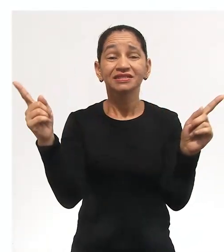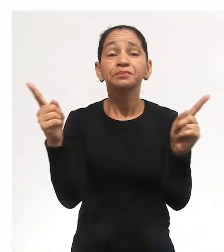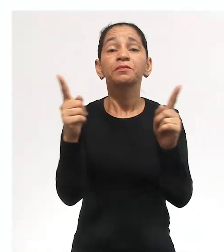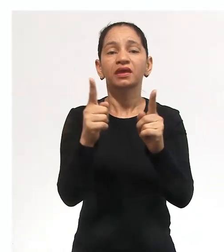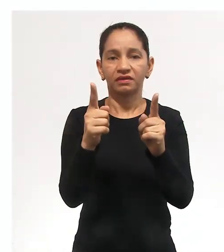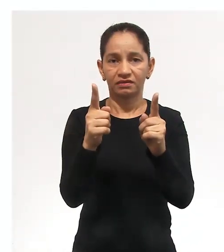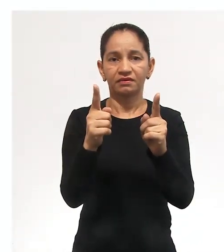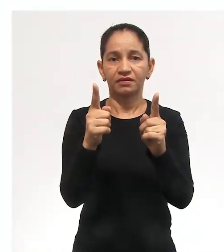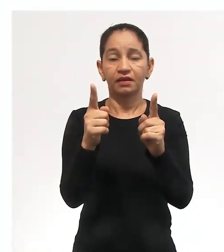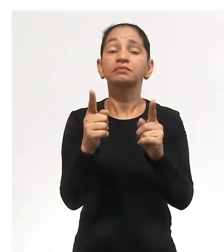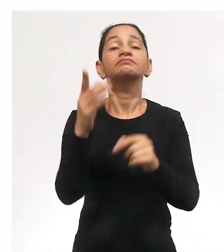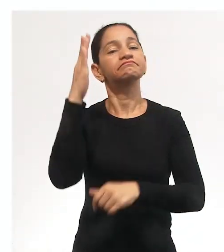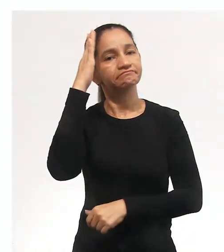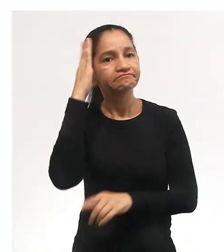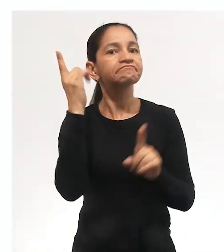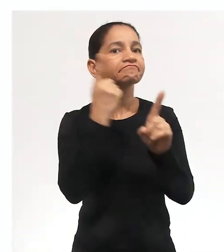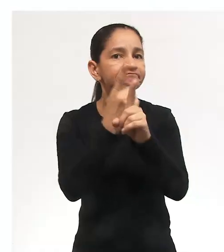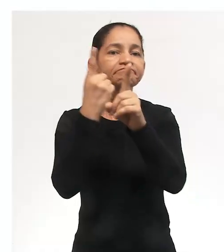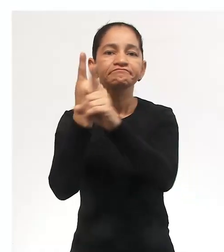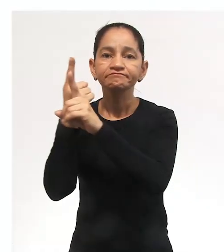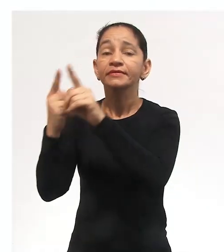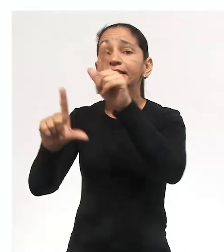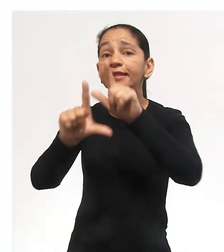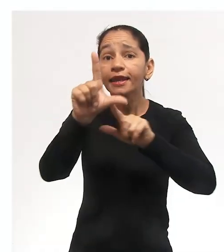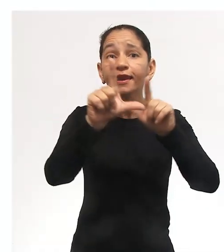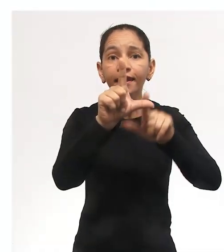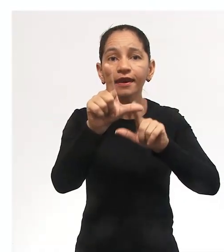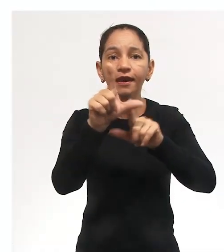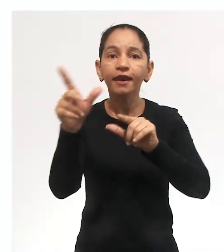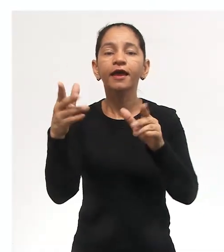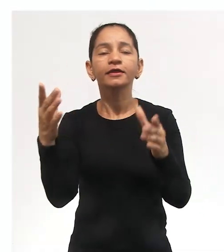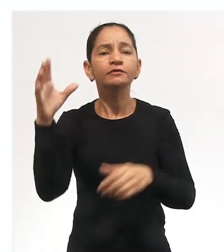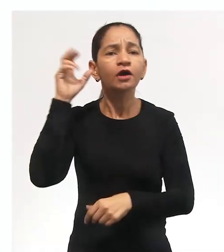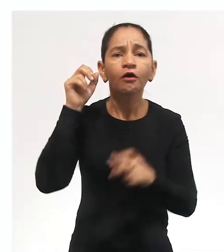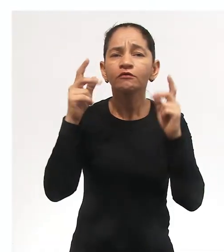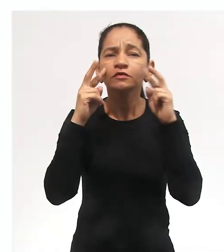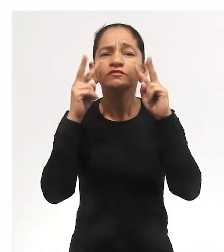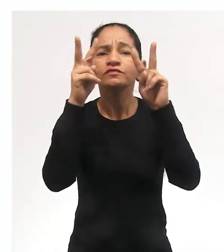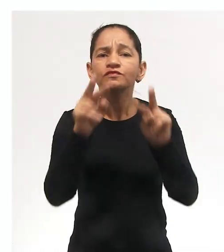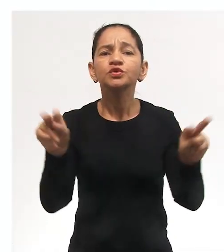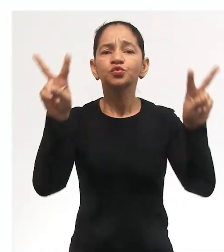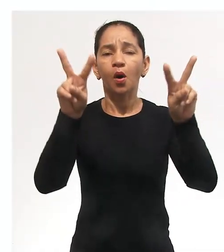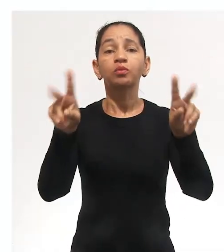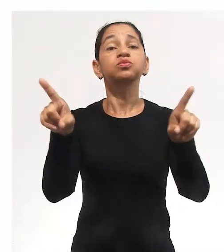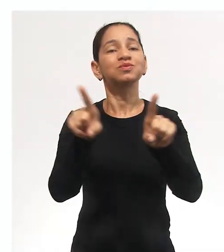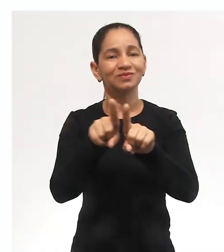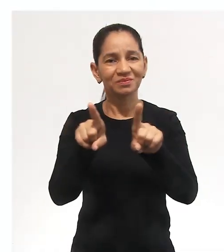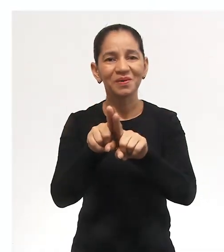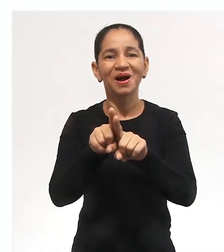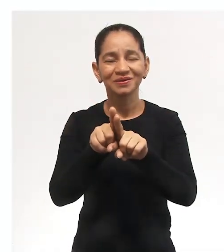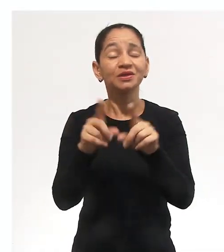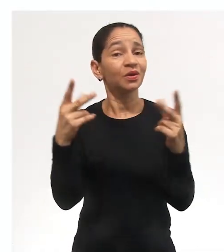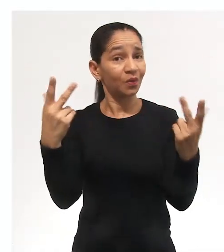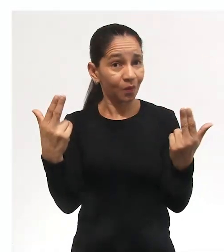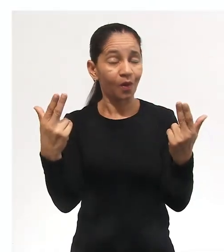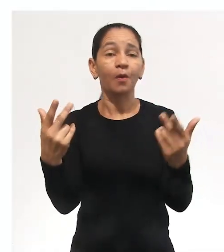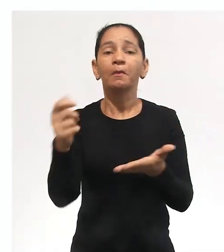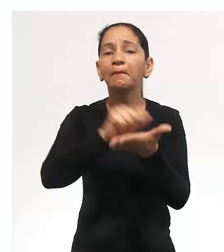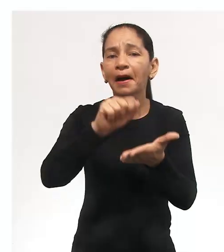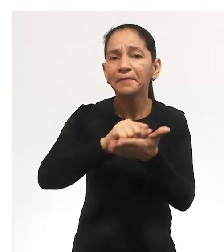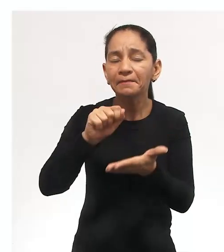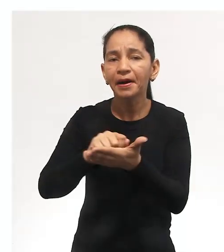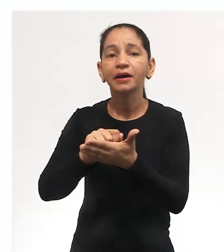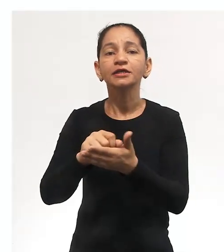curtas, reconhecimento de letras e sons, leitura de rótulos e sinais. Na escrita, ensinar a